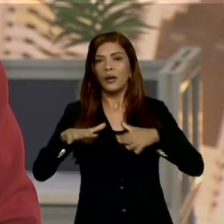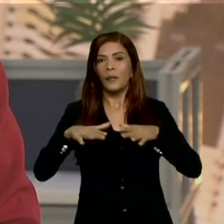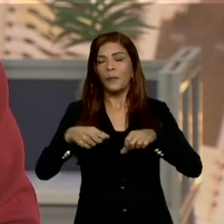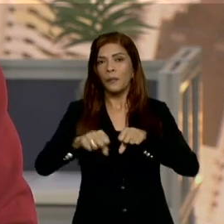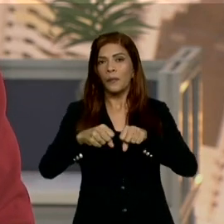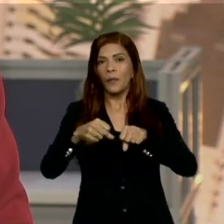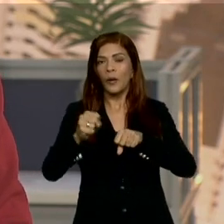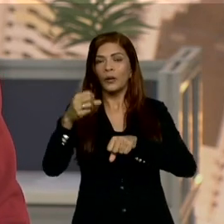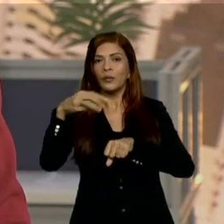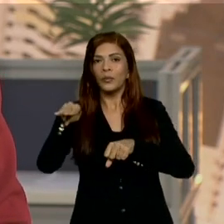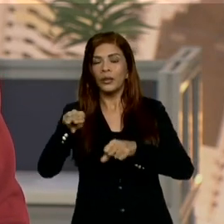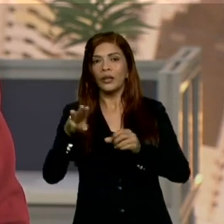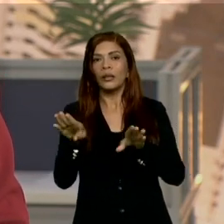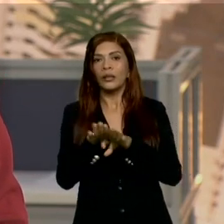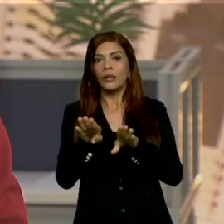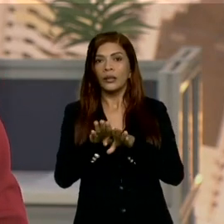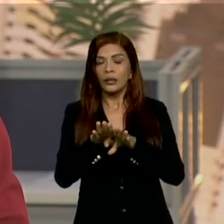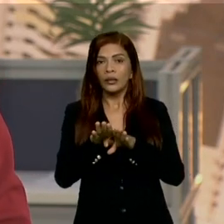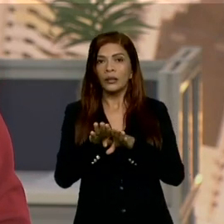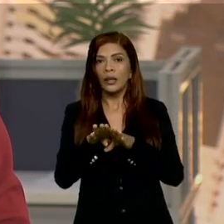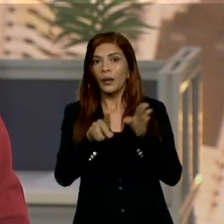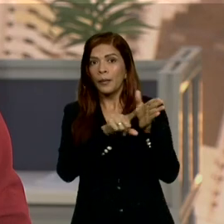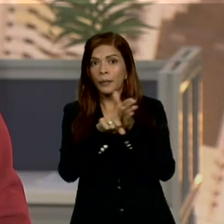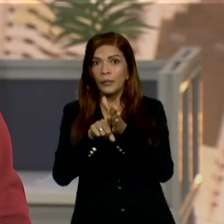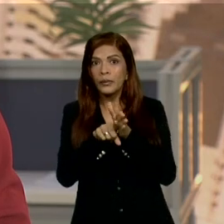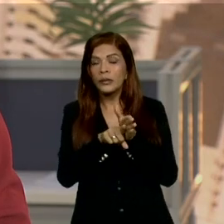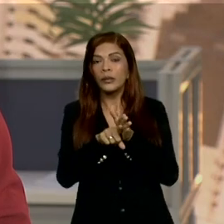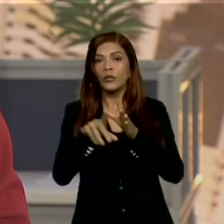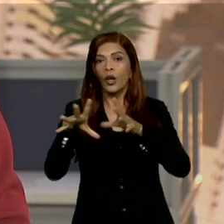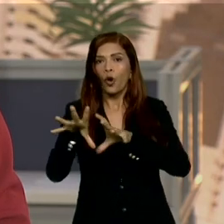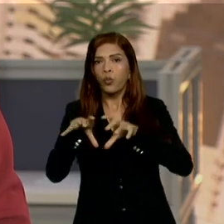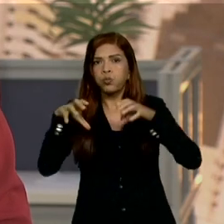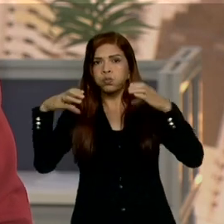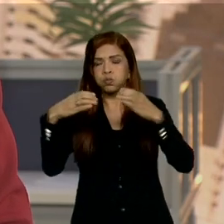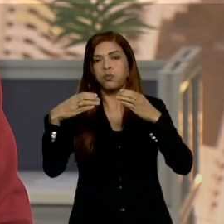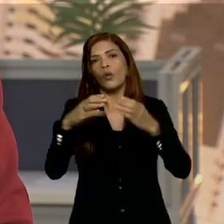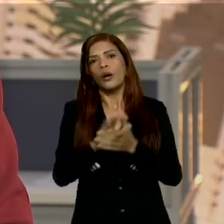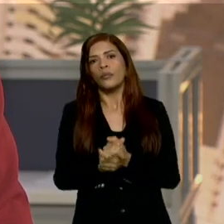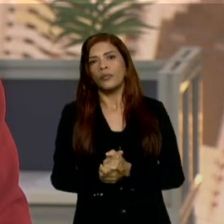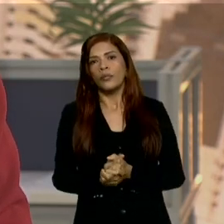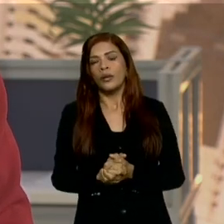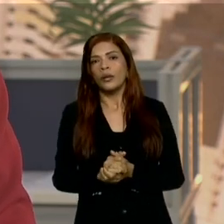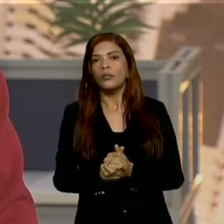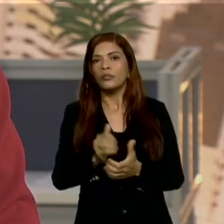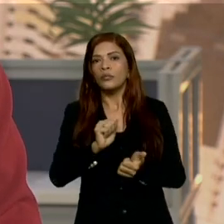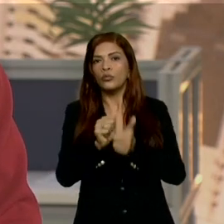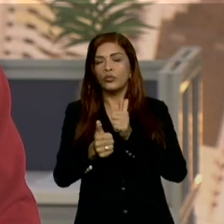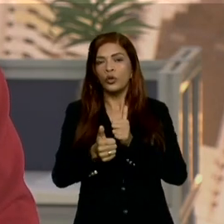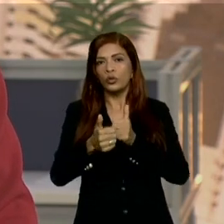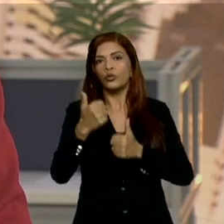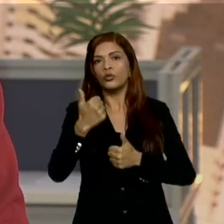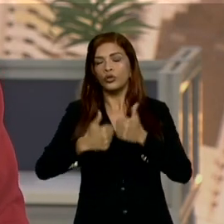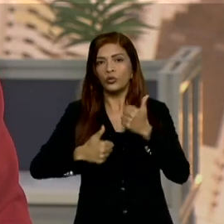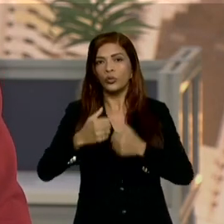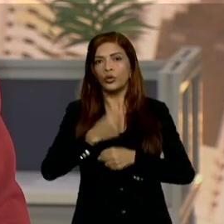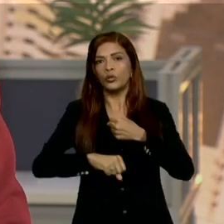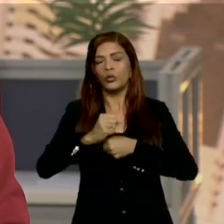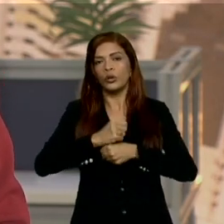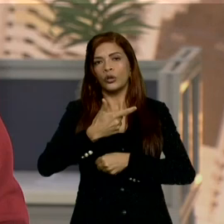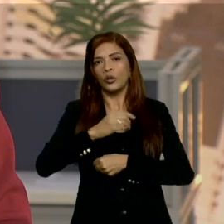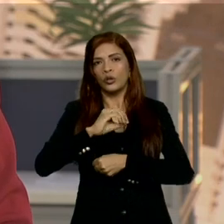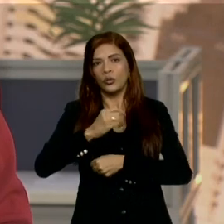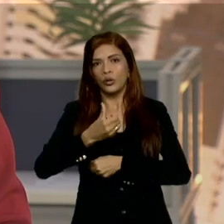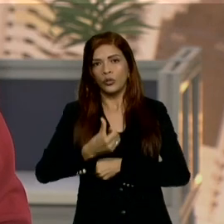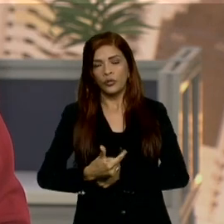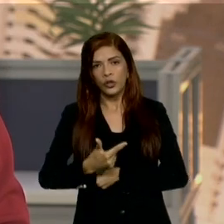também sobre a vistoria que a comeb fez no Castelão para a eliminatória da copa do mundo de futebol de 2026 Greg e